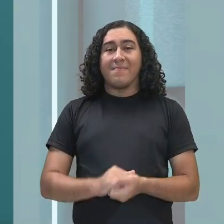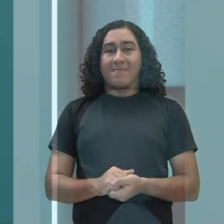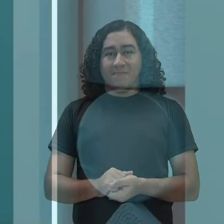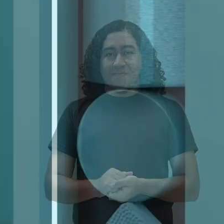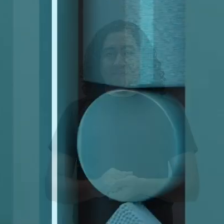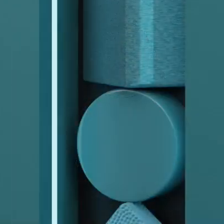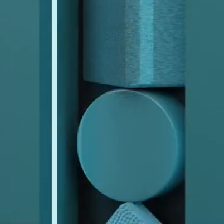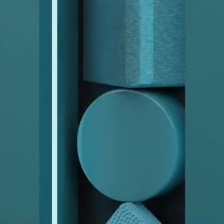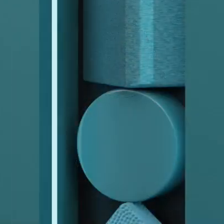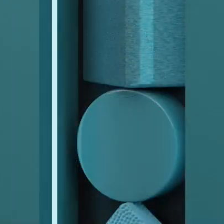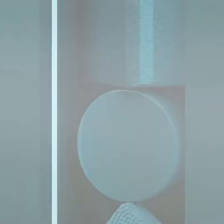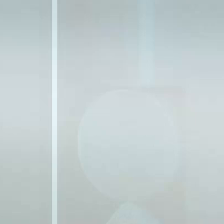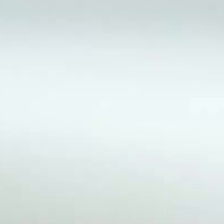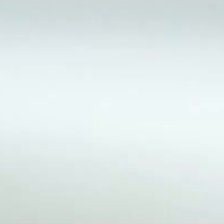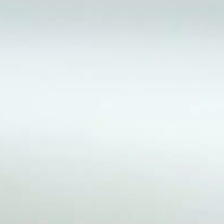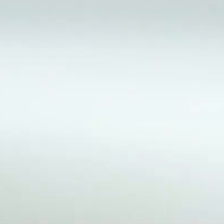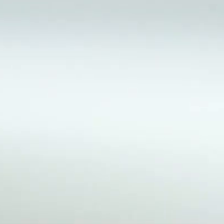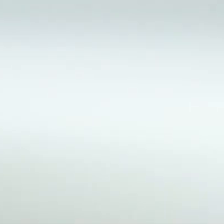partir de agora. Let's go!